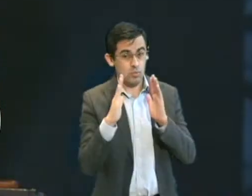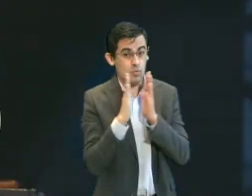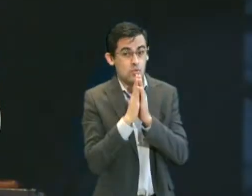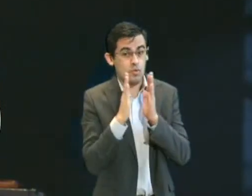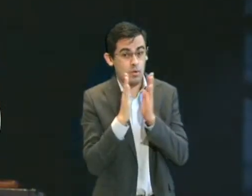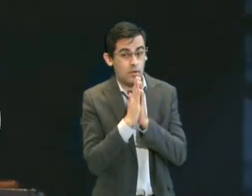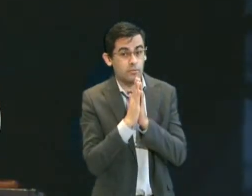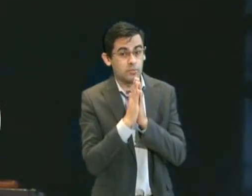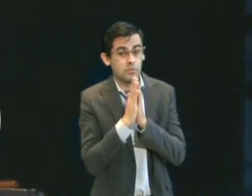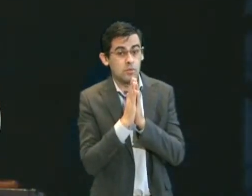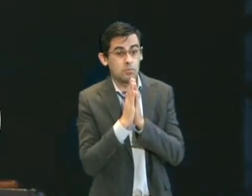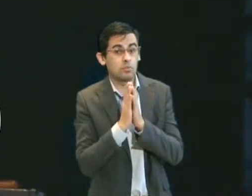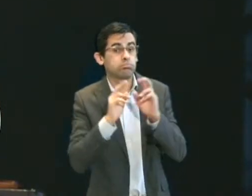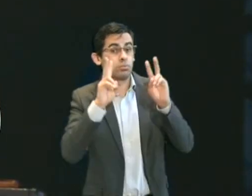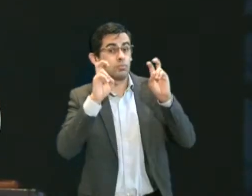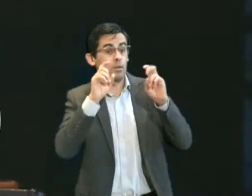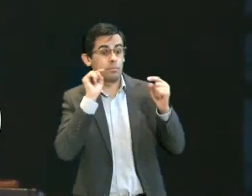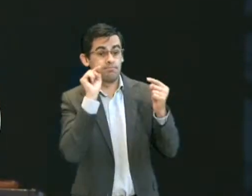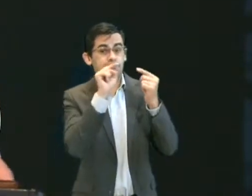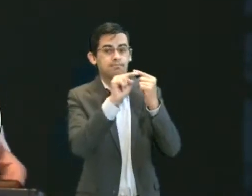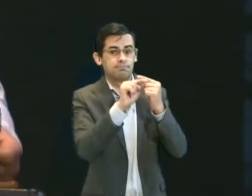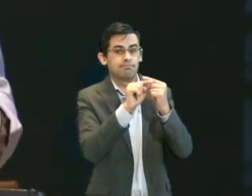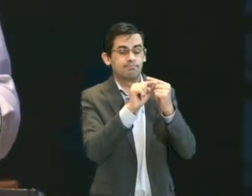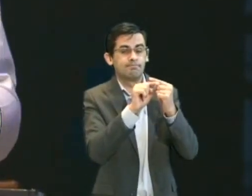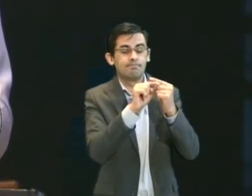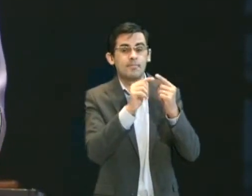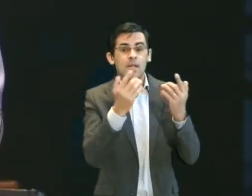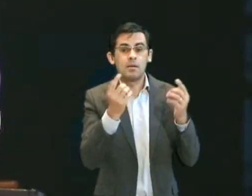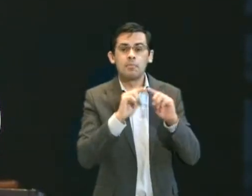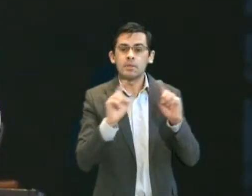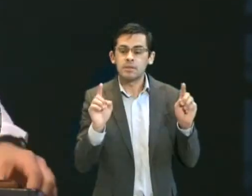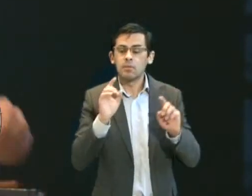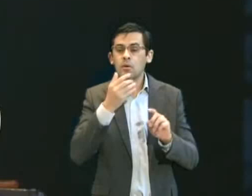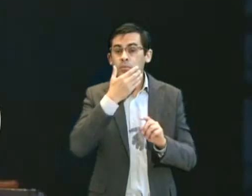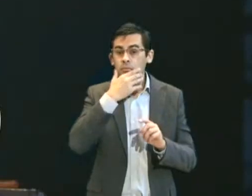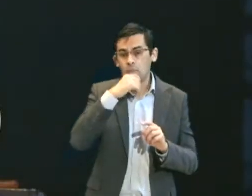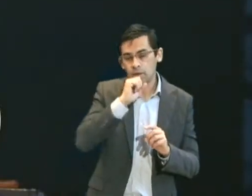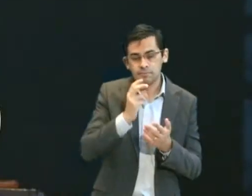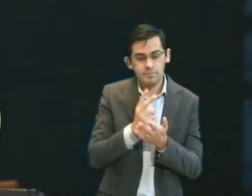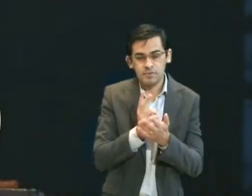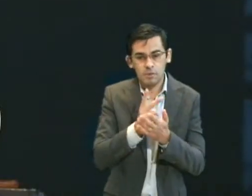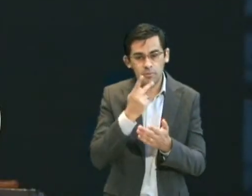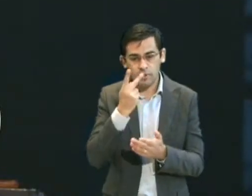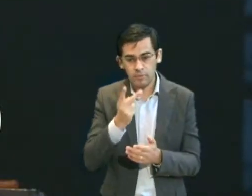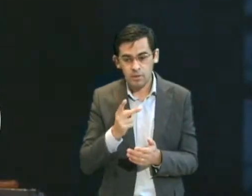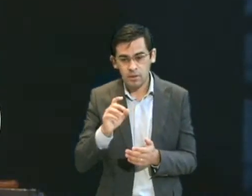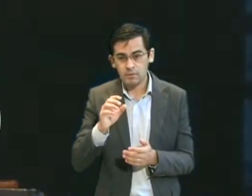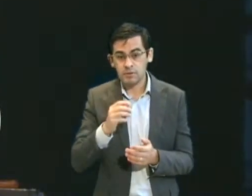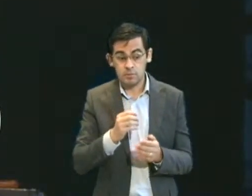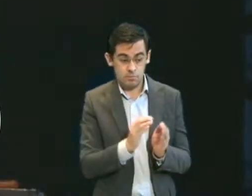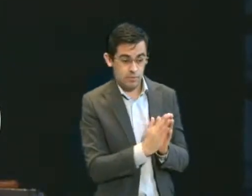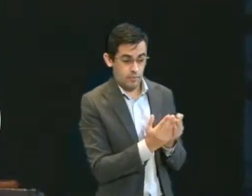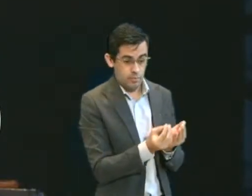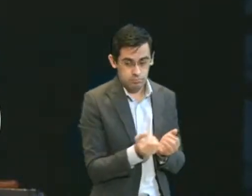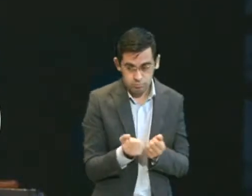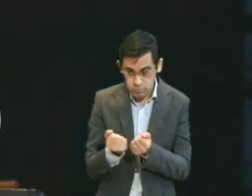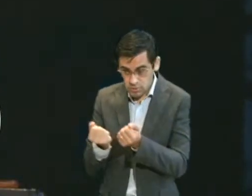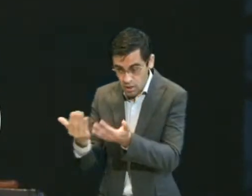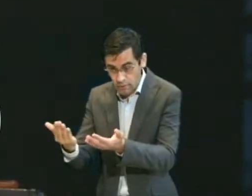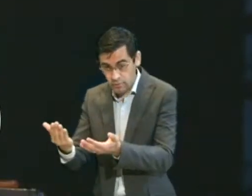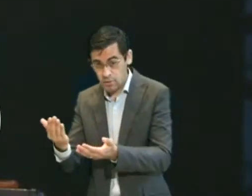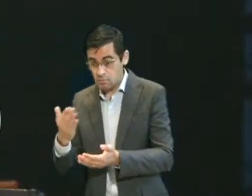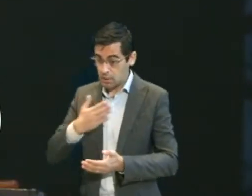por determinada situação de forma específica, e ele então dava a Bíblia às vezes para um filho, para o